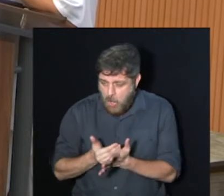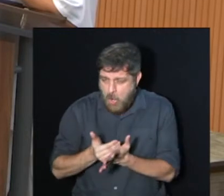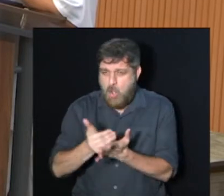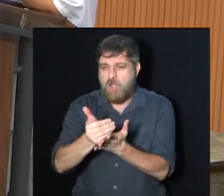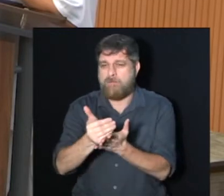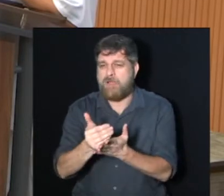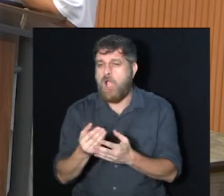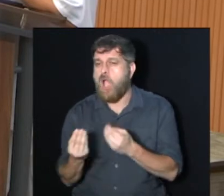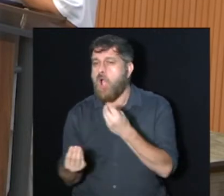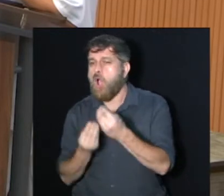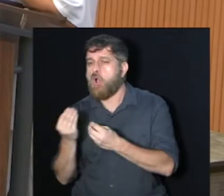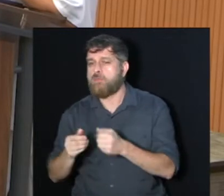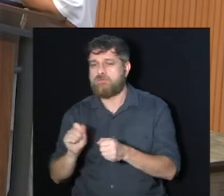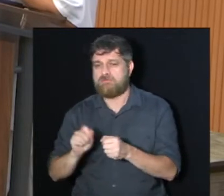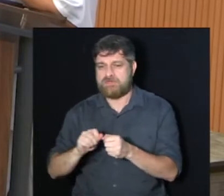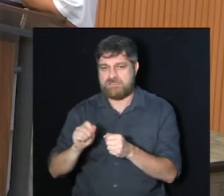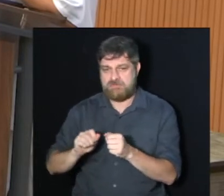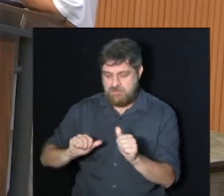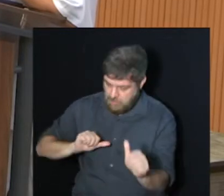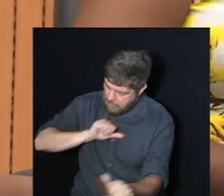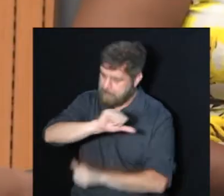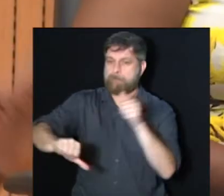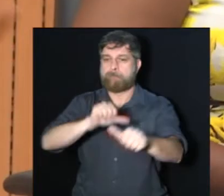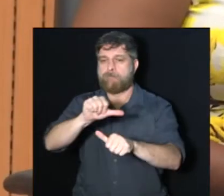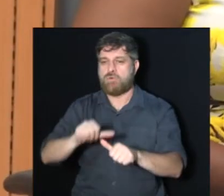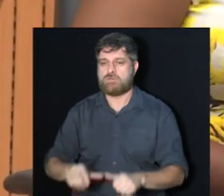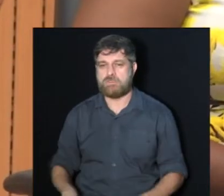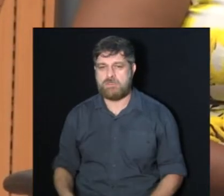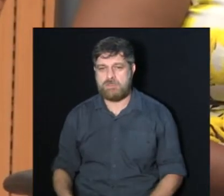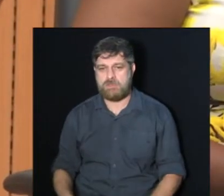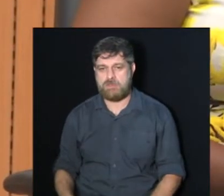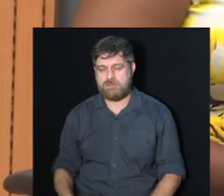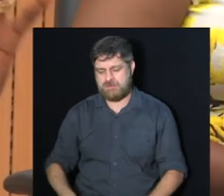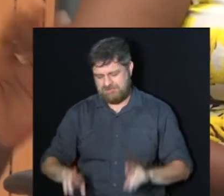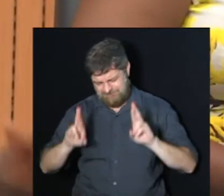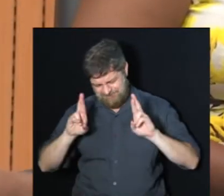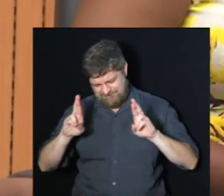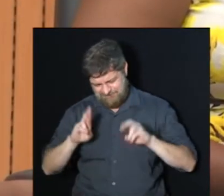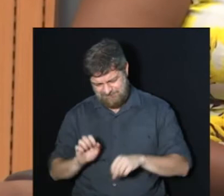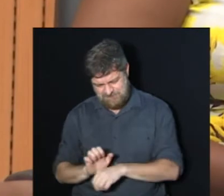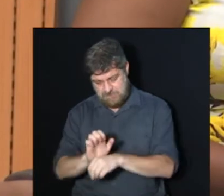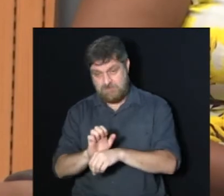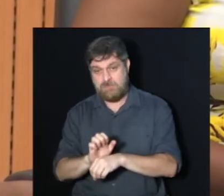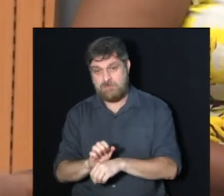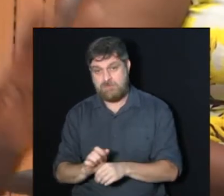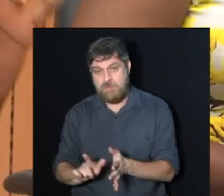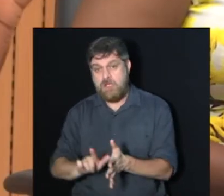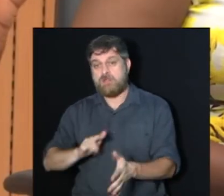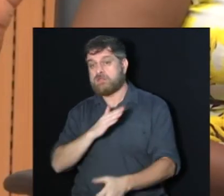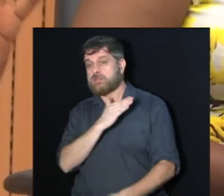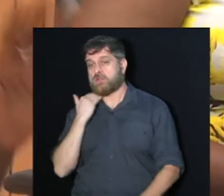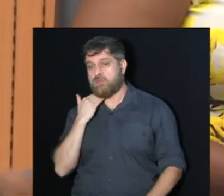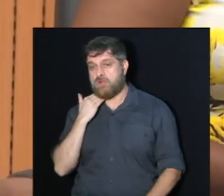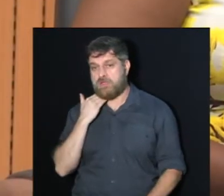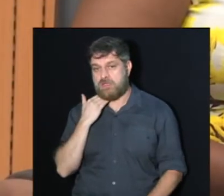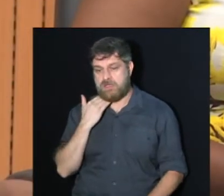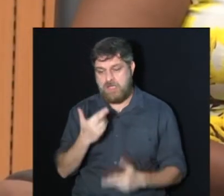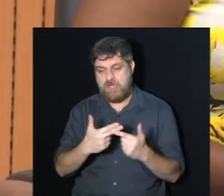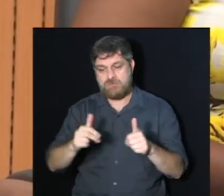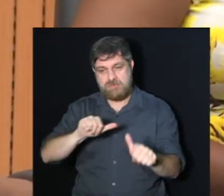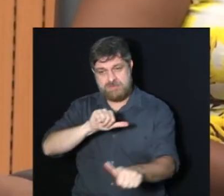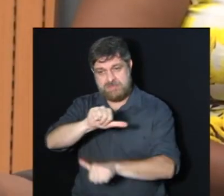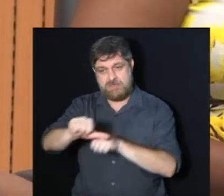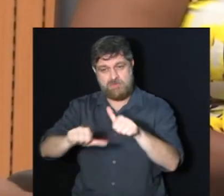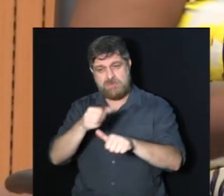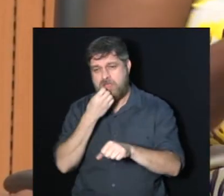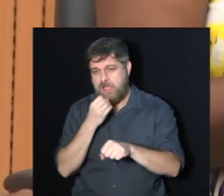Como é que a gente vira esse jogo? Eu espero, antes de eu morrer, virar o jogo. Boa